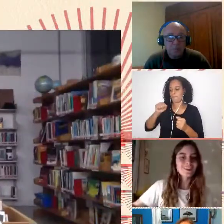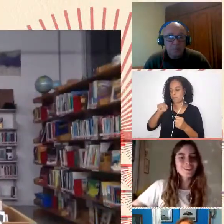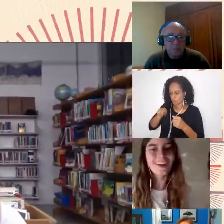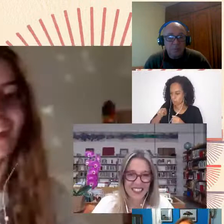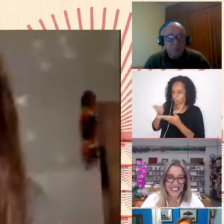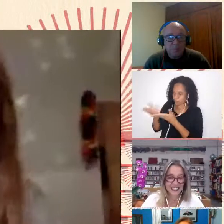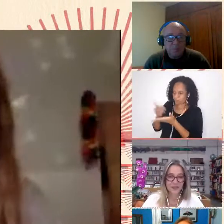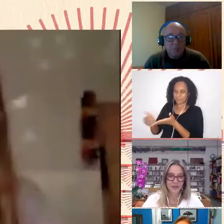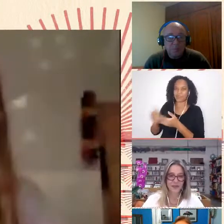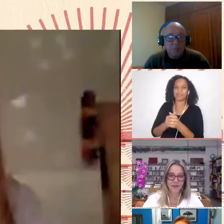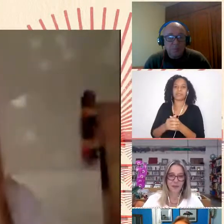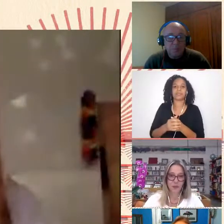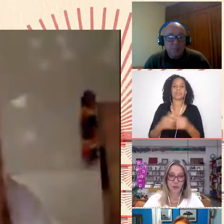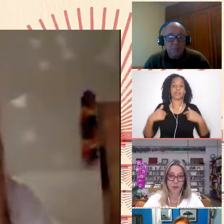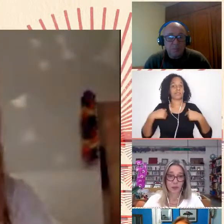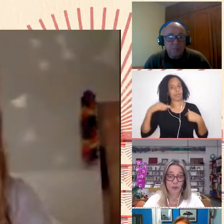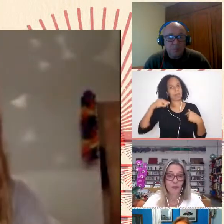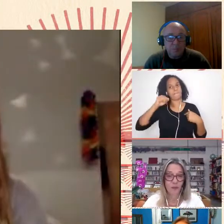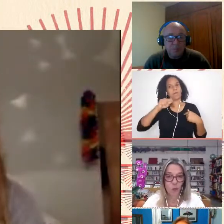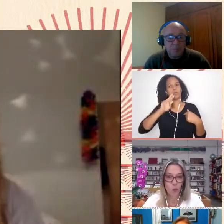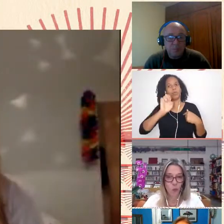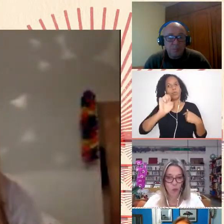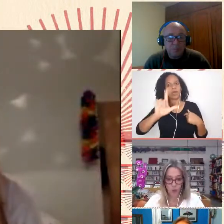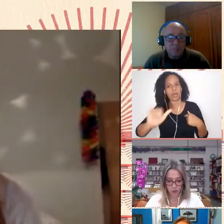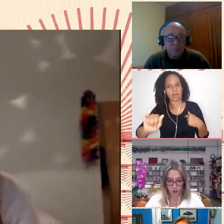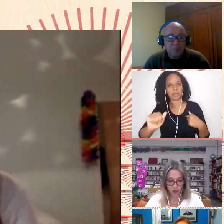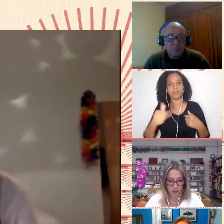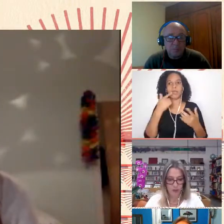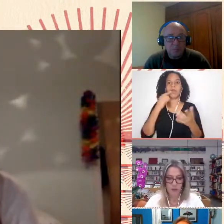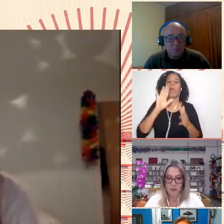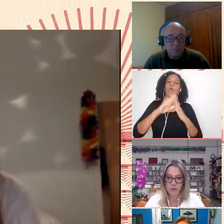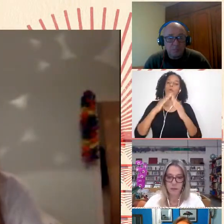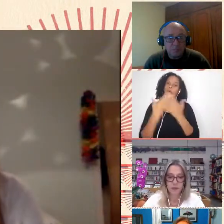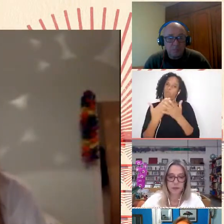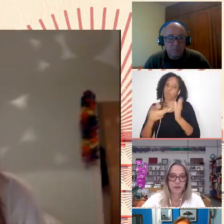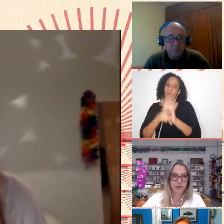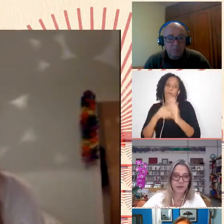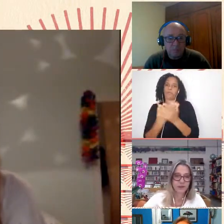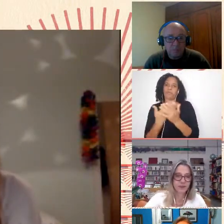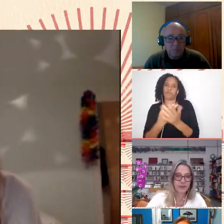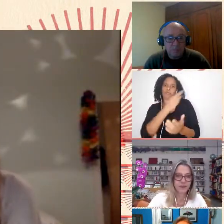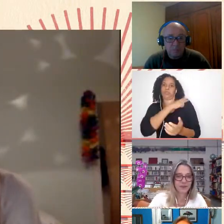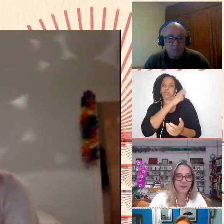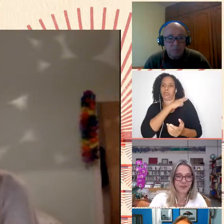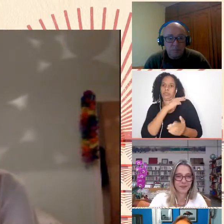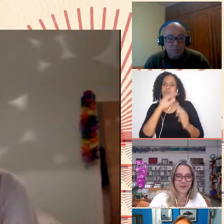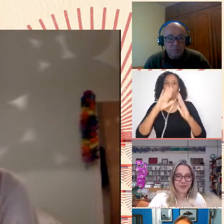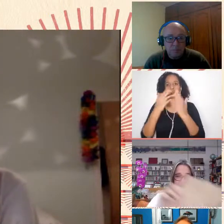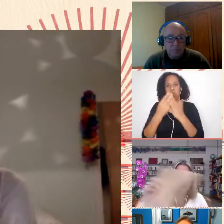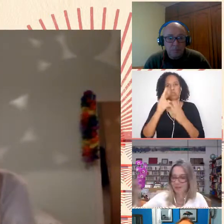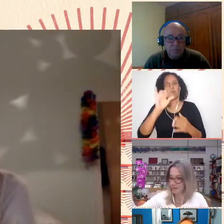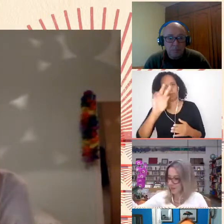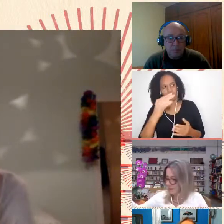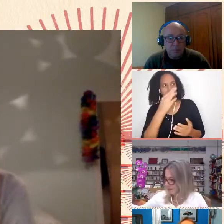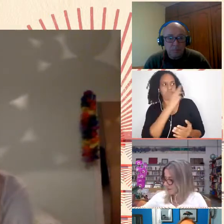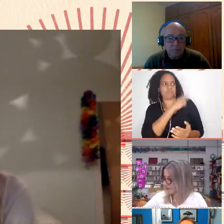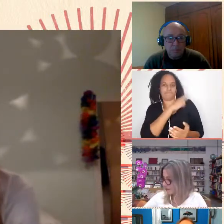bom, então eu sou a Manuela, eu sou aluna do terceiro ano do ensino médio da Escola Viva